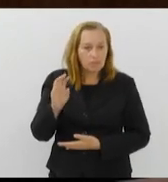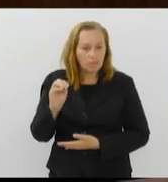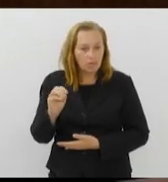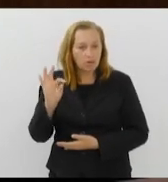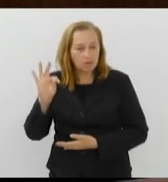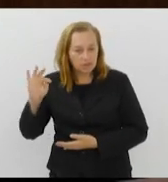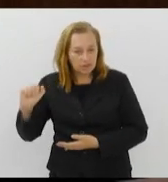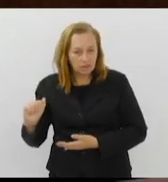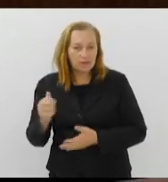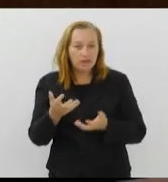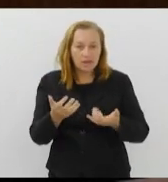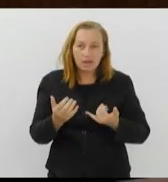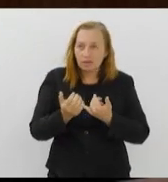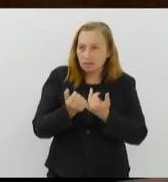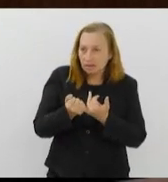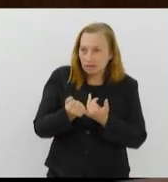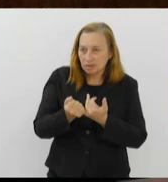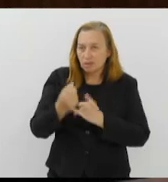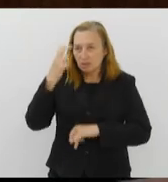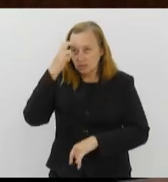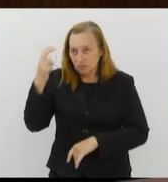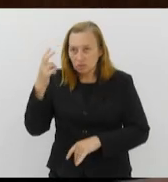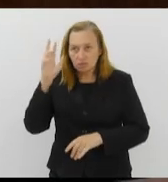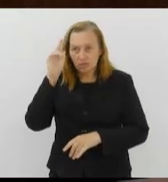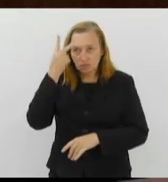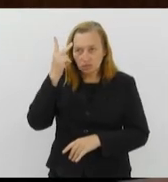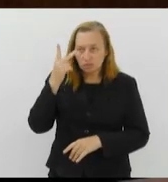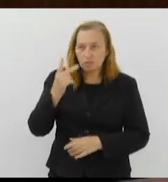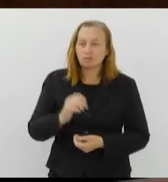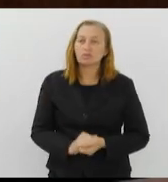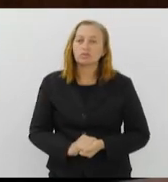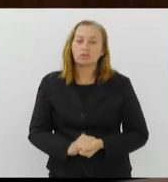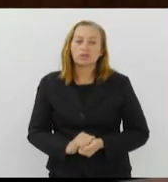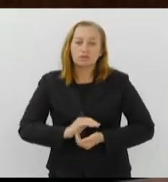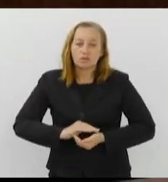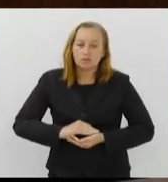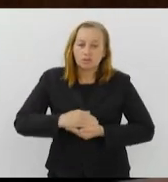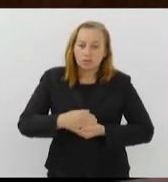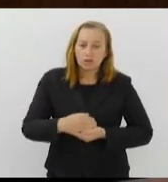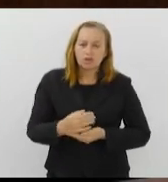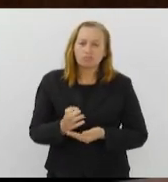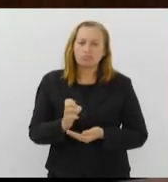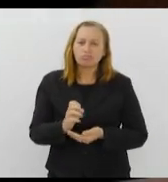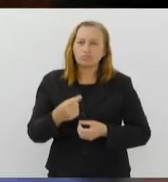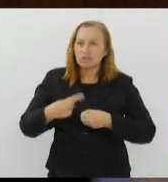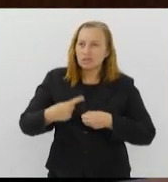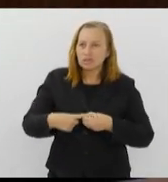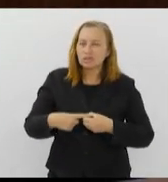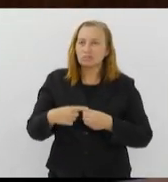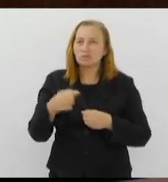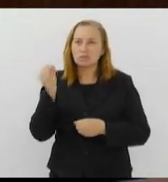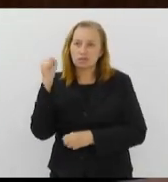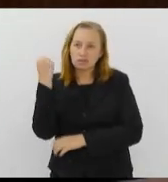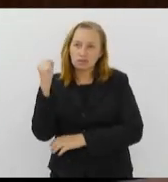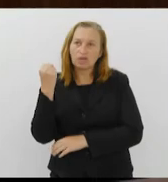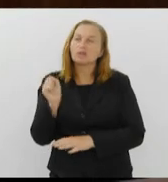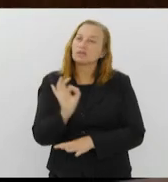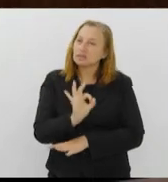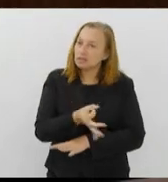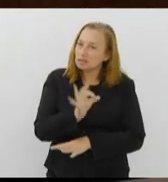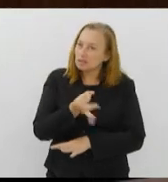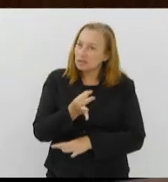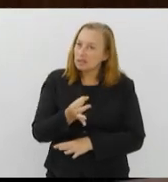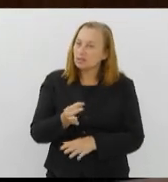que é tombar, por interesse histórico e cultural, os cinco sambaquis do município de Saquarema. É claro que os sambaquis já